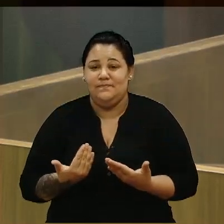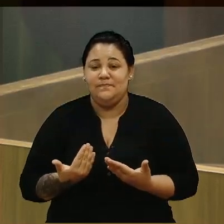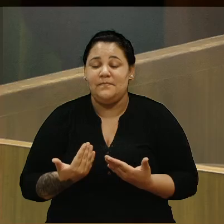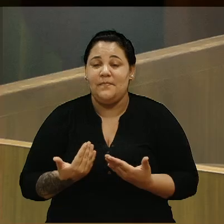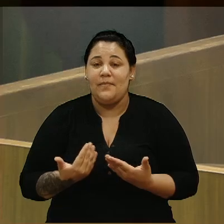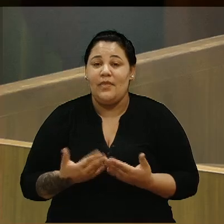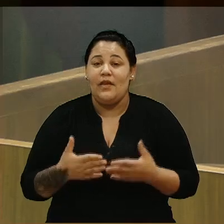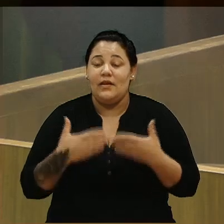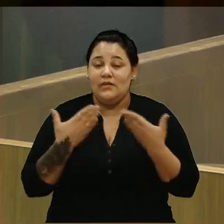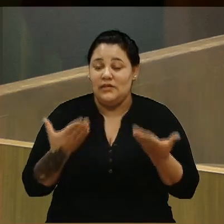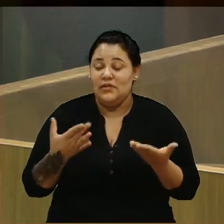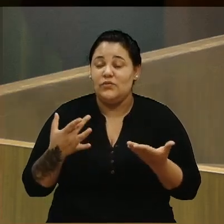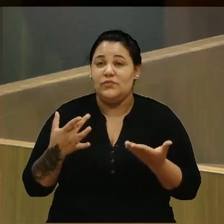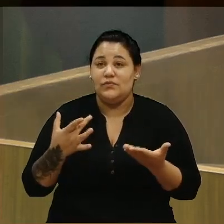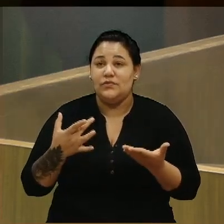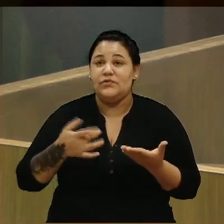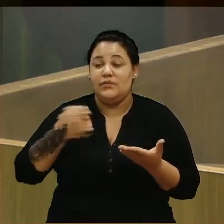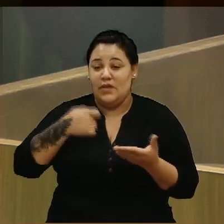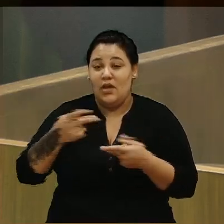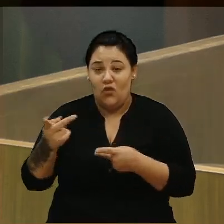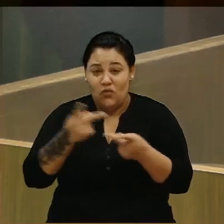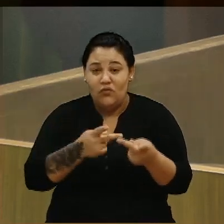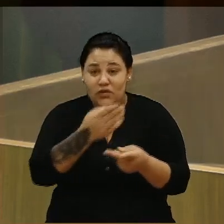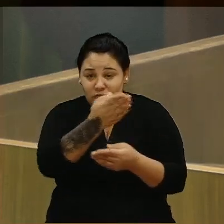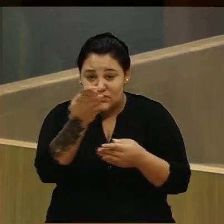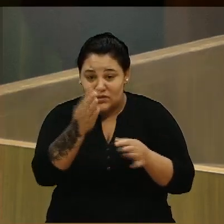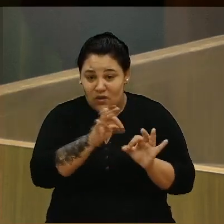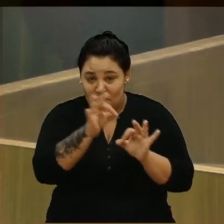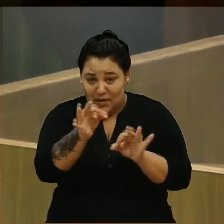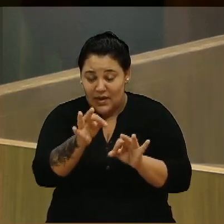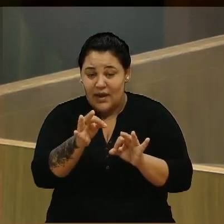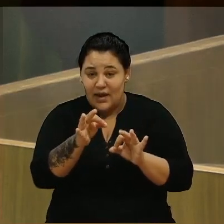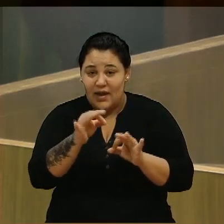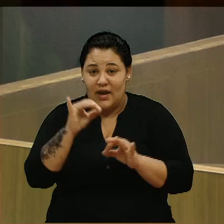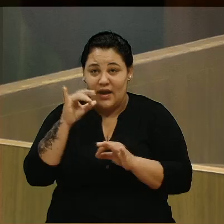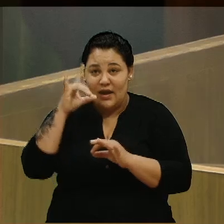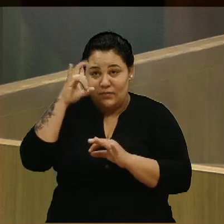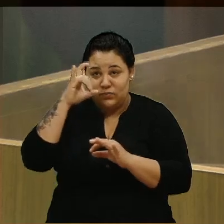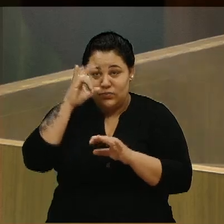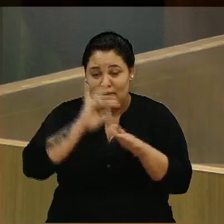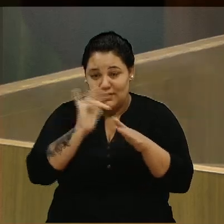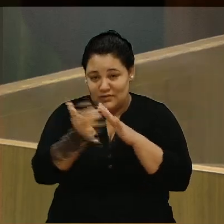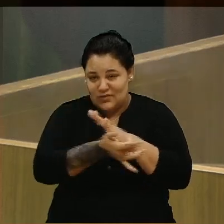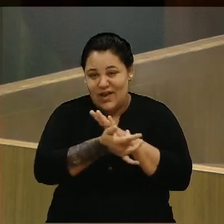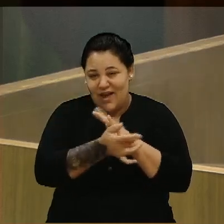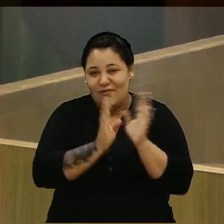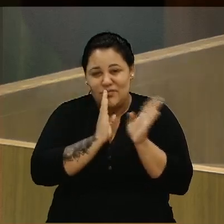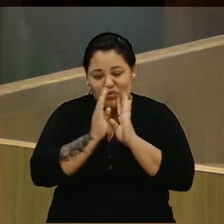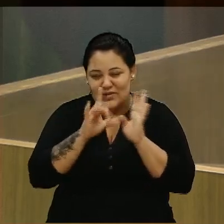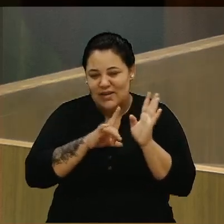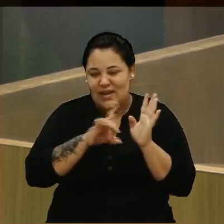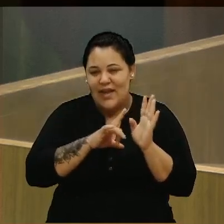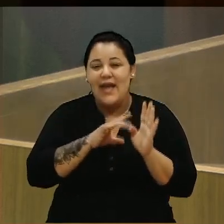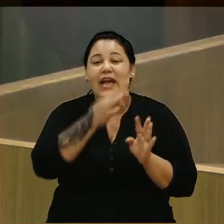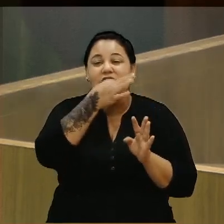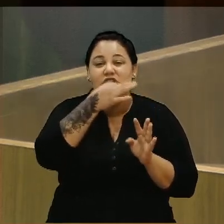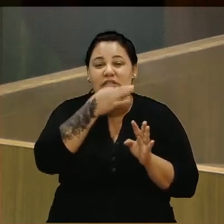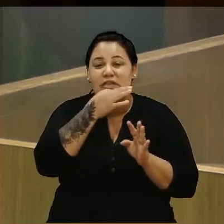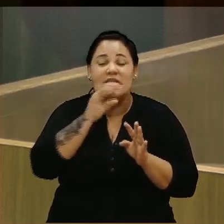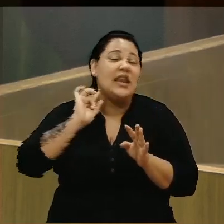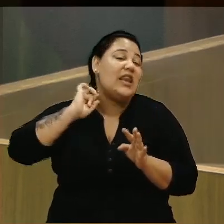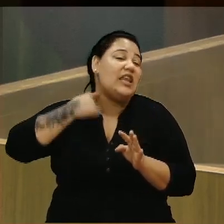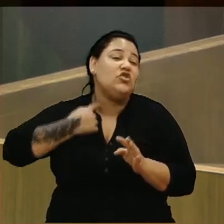tem isso, e convido até as pessoas a seguirem, né, o Caxias Lixo Zero nas redes sociais. Tem vários vídeos informativos. Convido os